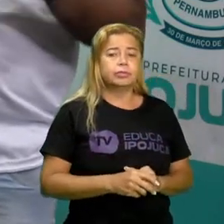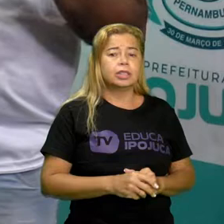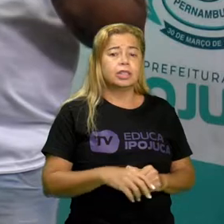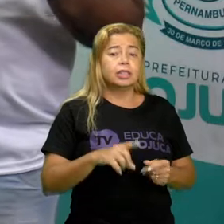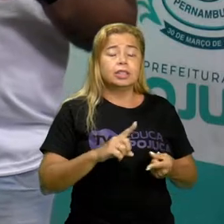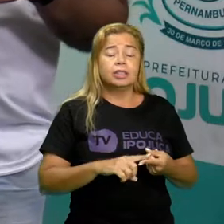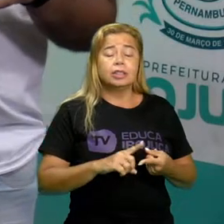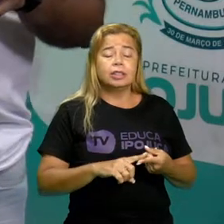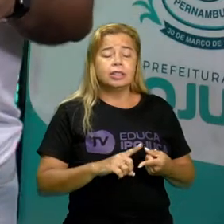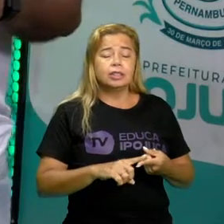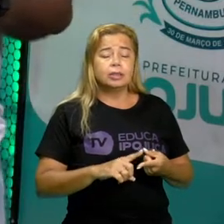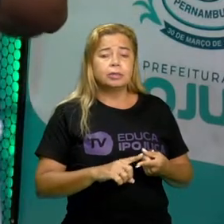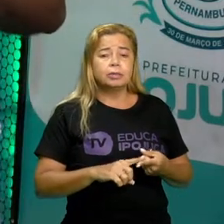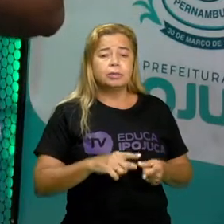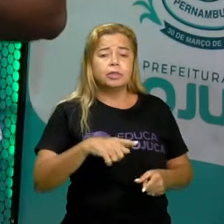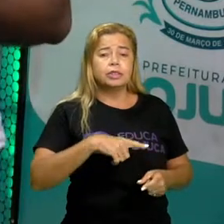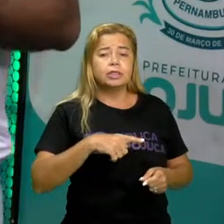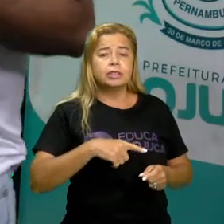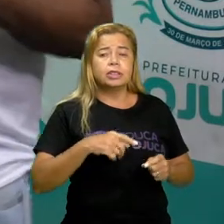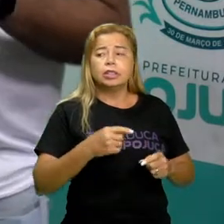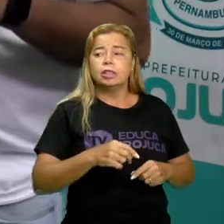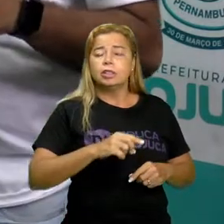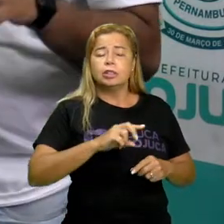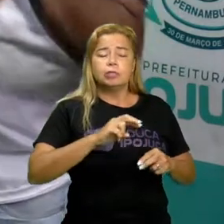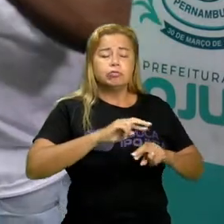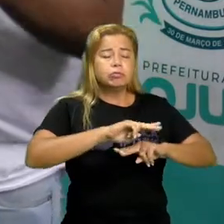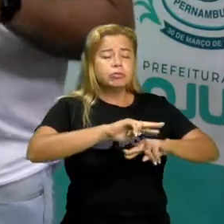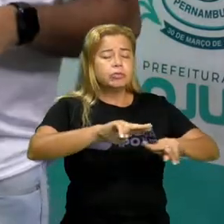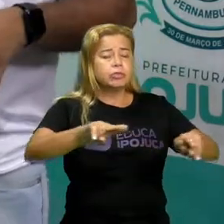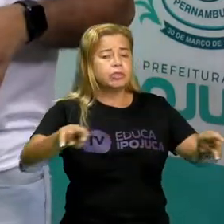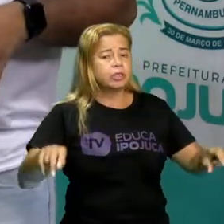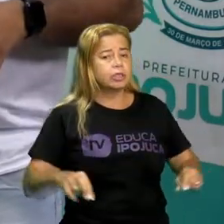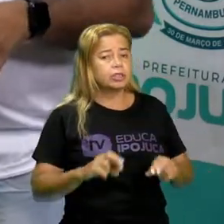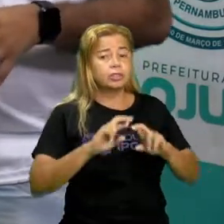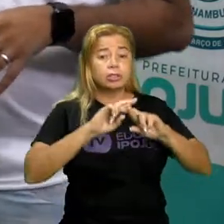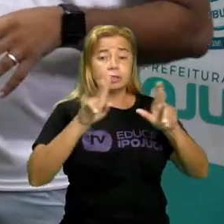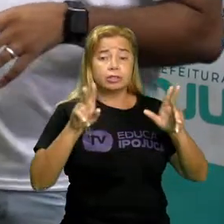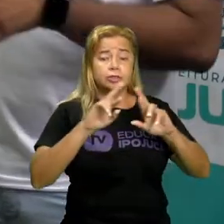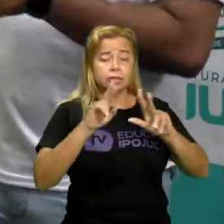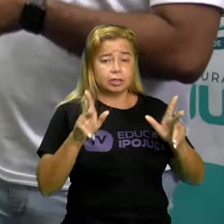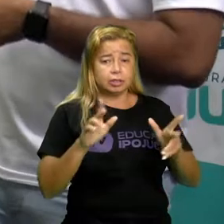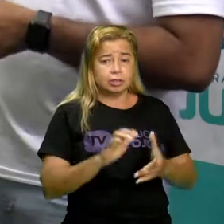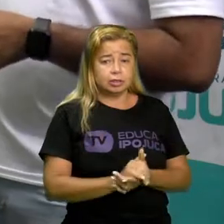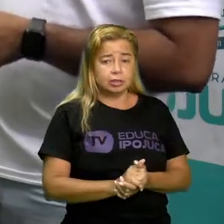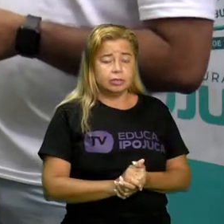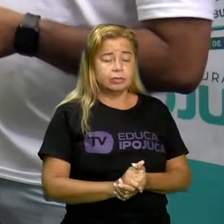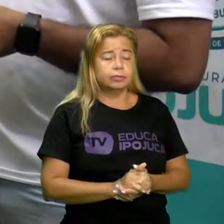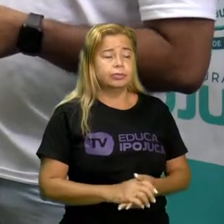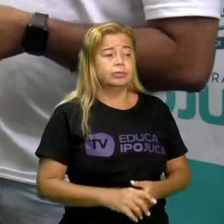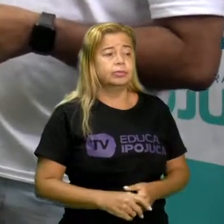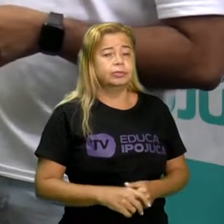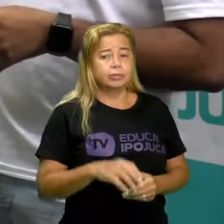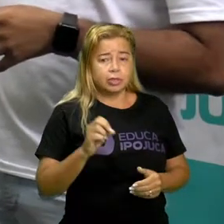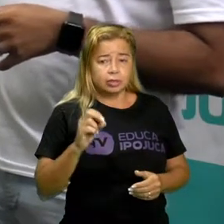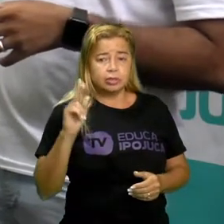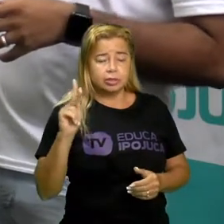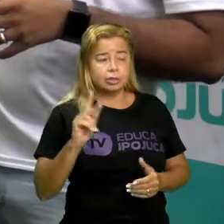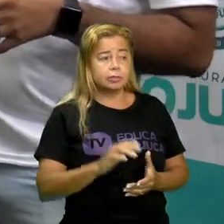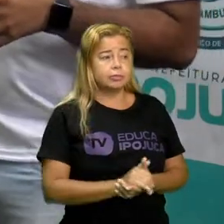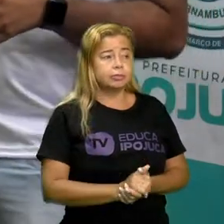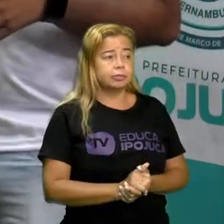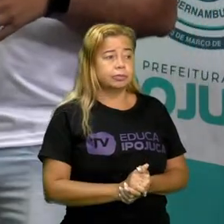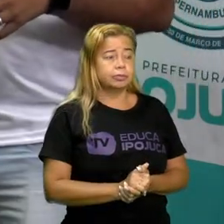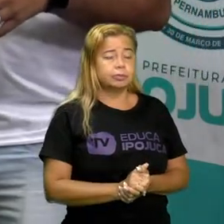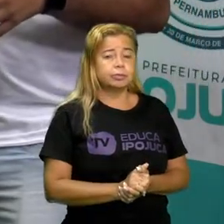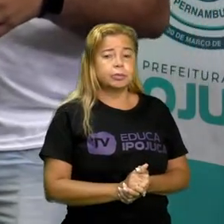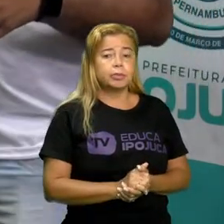diferenças que vocês vão aprender comigo agora. Beleza? Mas vamos começar pelo ABC em si, tá bom? Então, eu